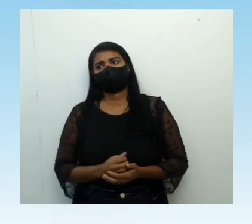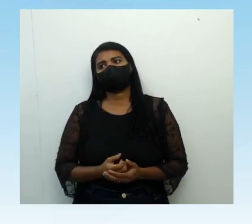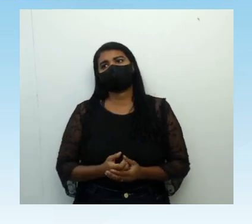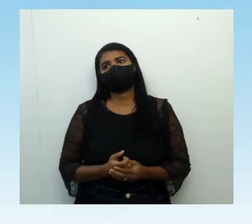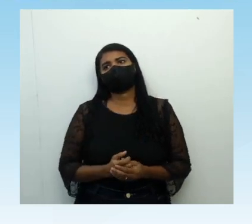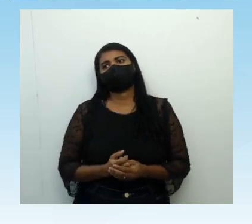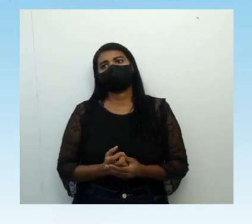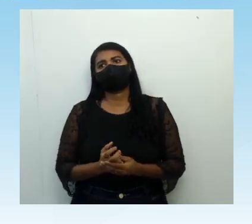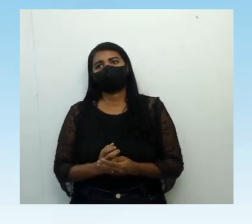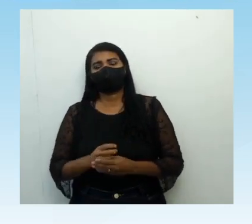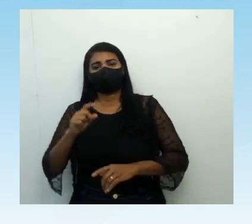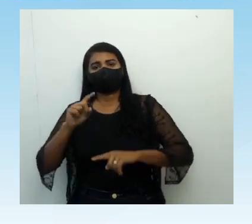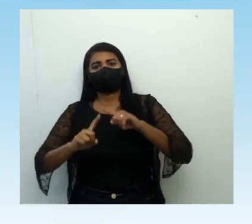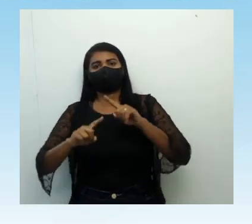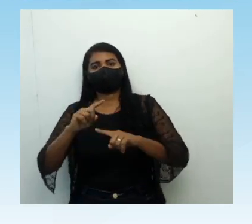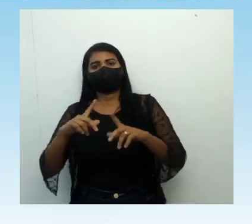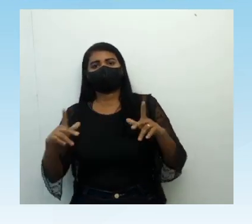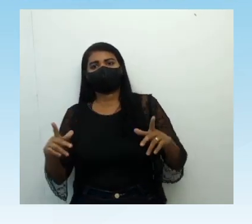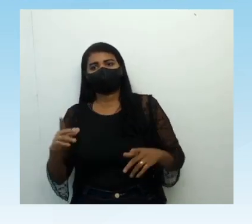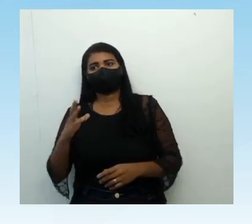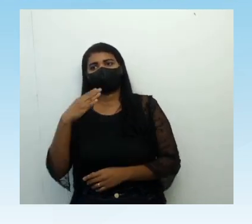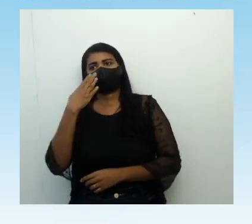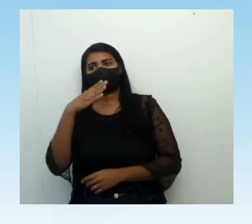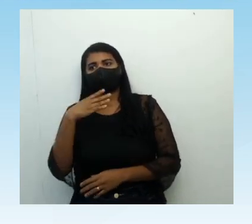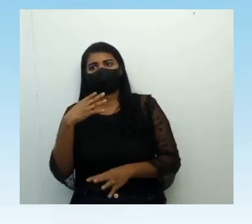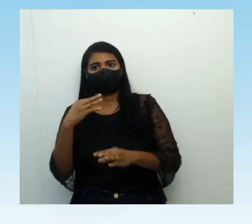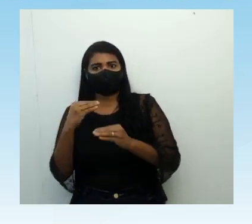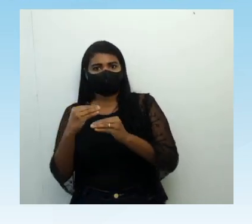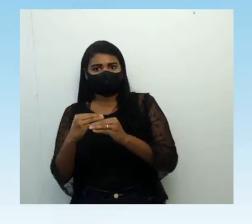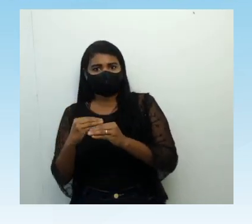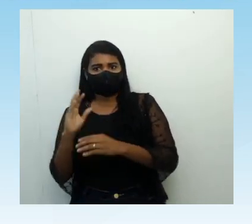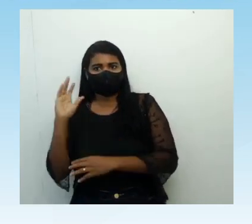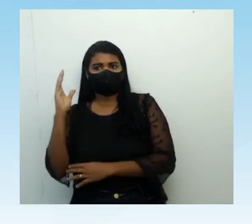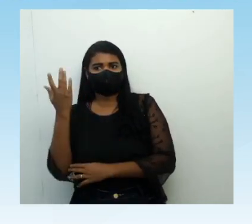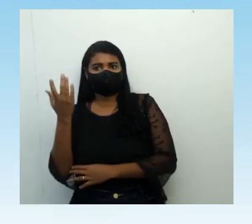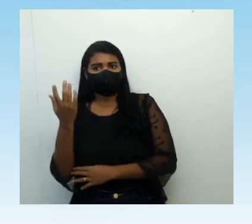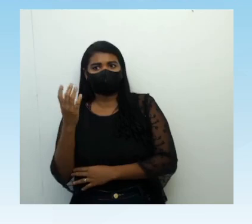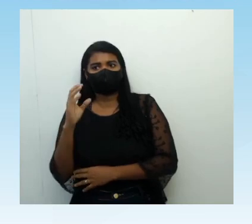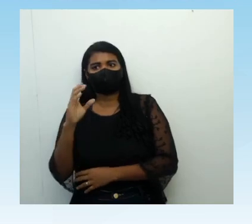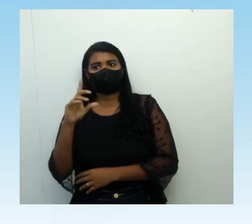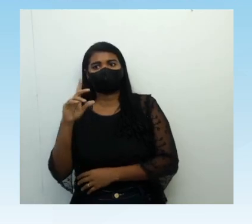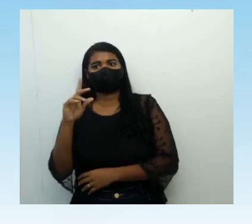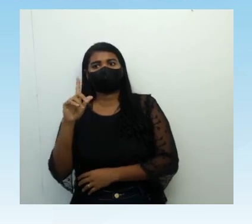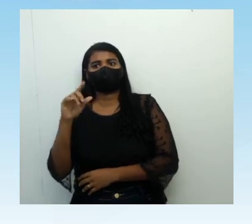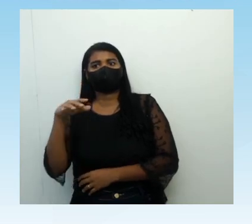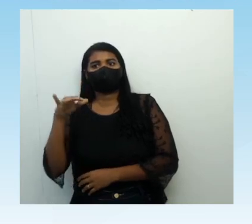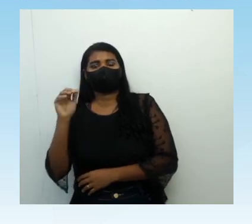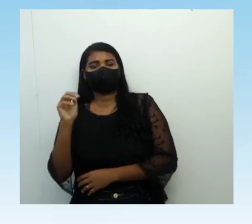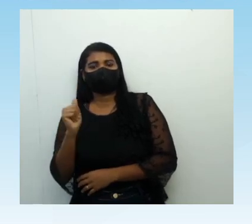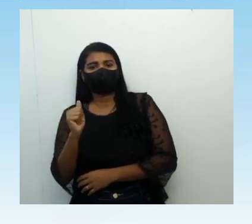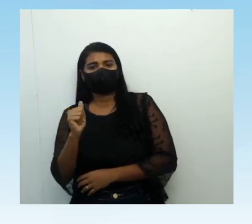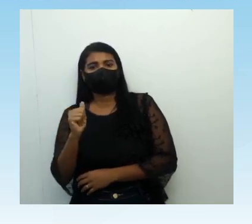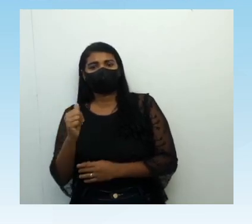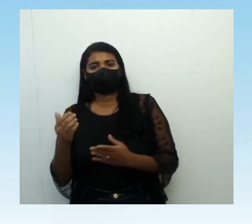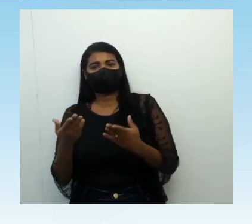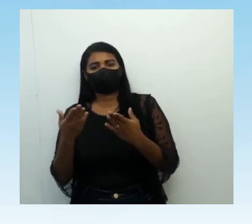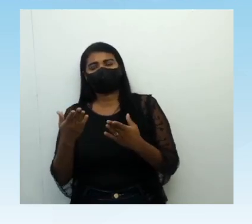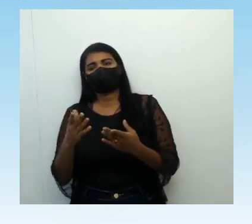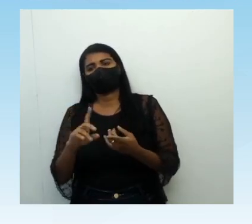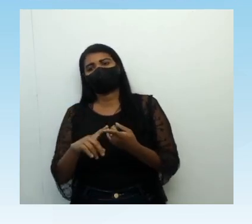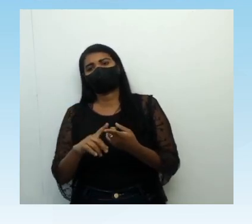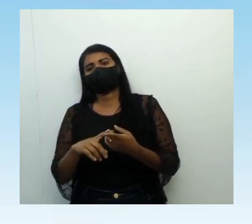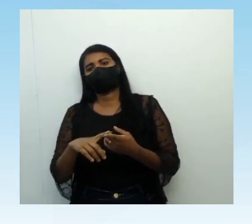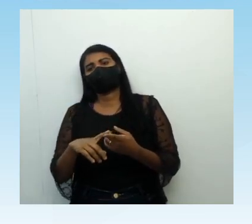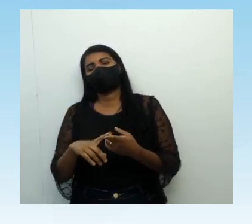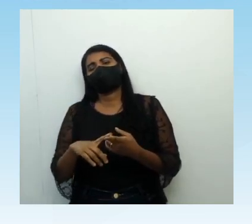As atividades açucareiras. Bom, era a plantação do clima litorâneo, o solo argiloso e fértil, que era o barro